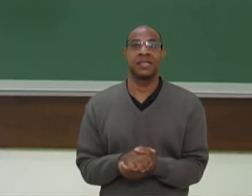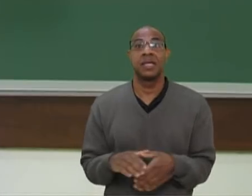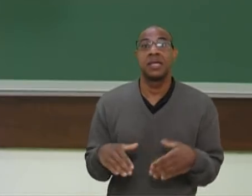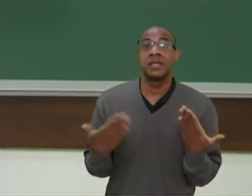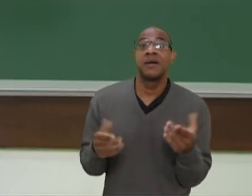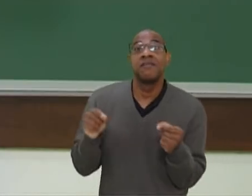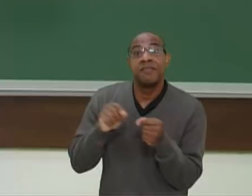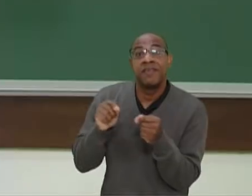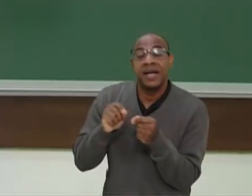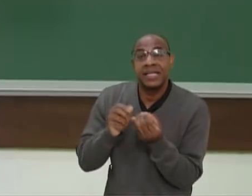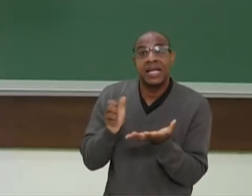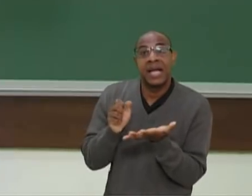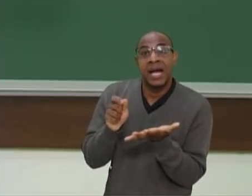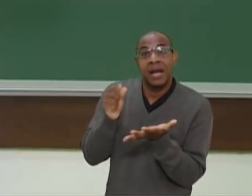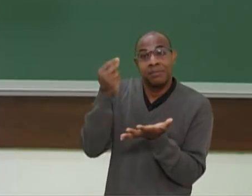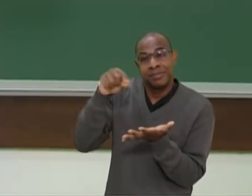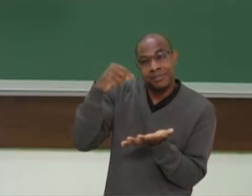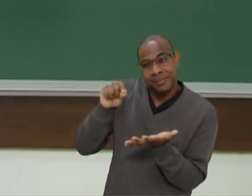Vamos fazer a correção?